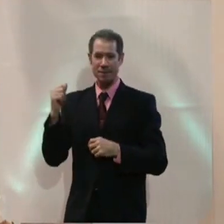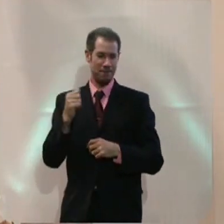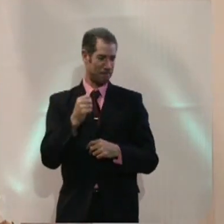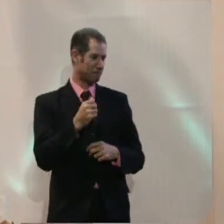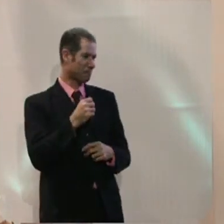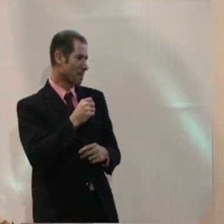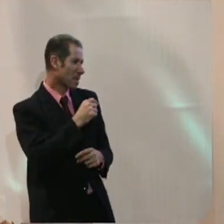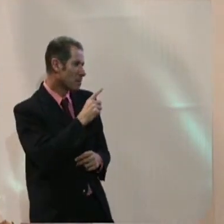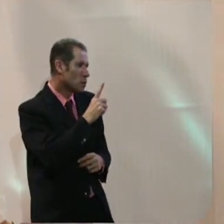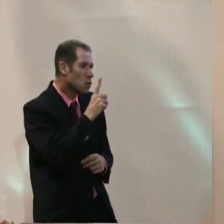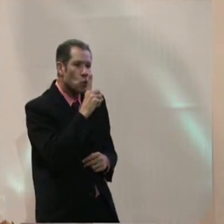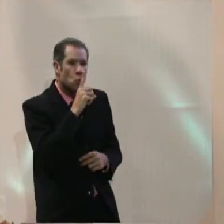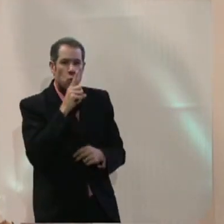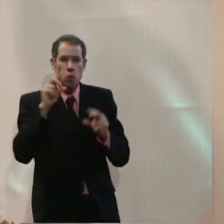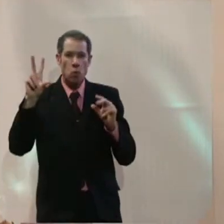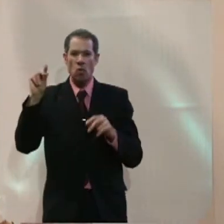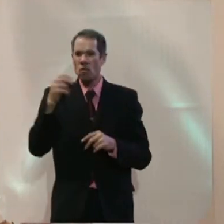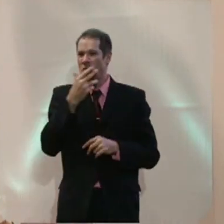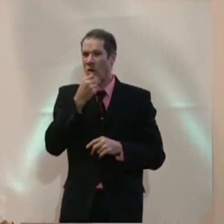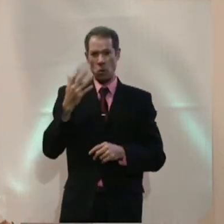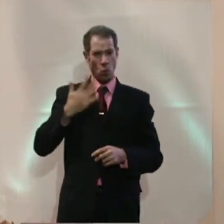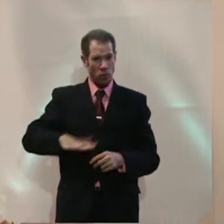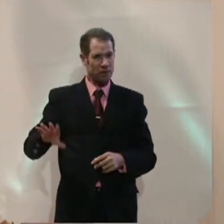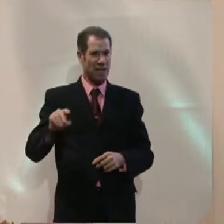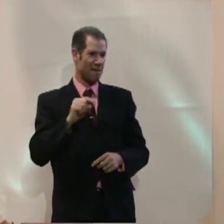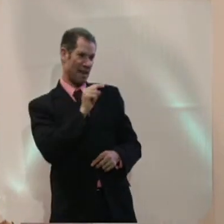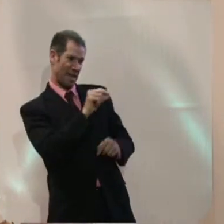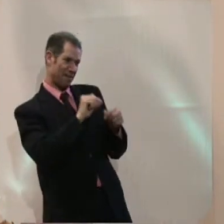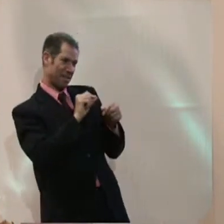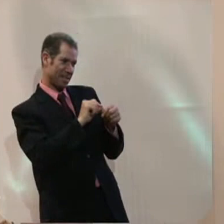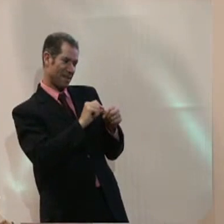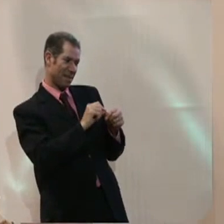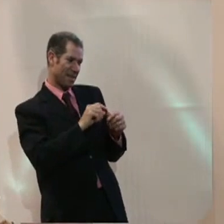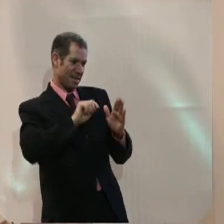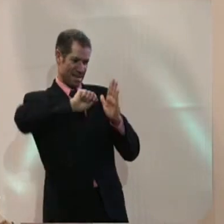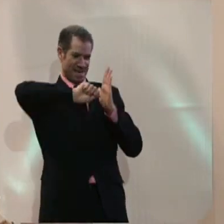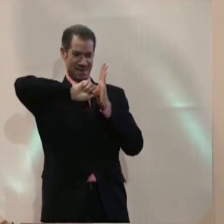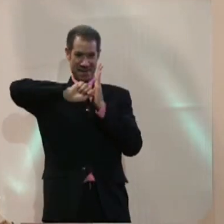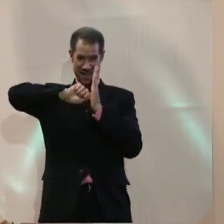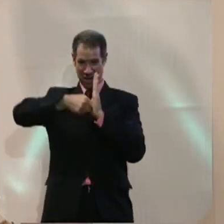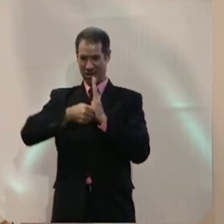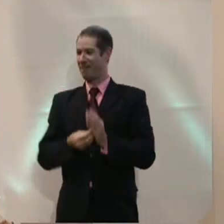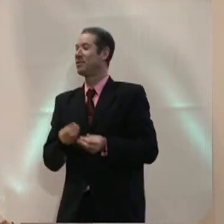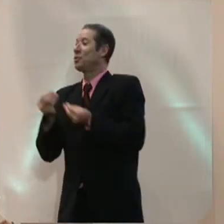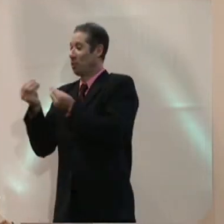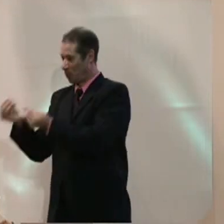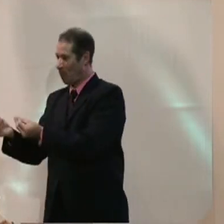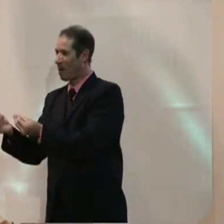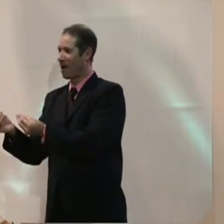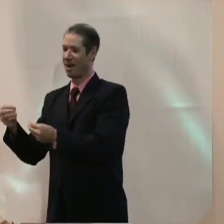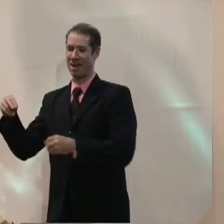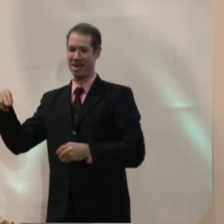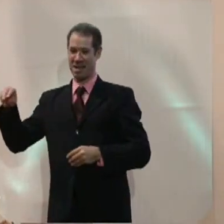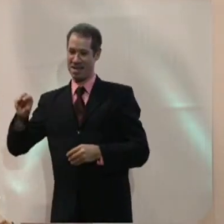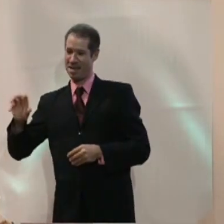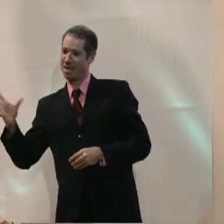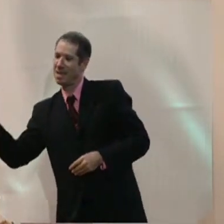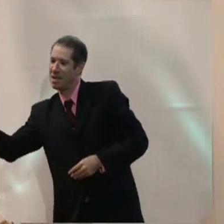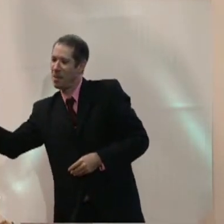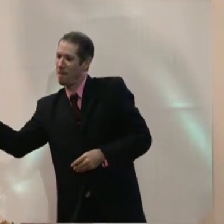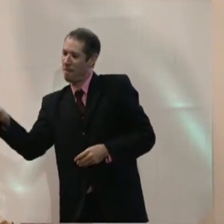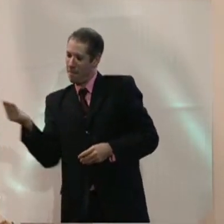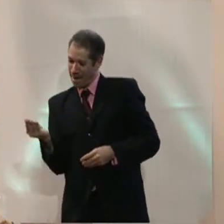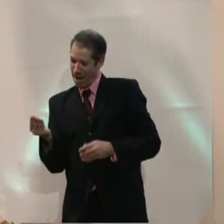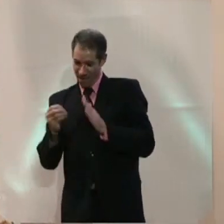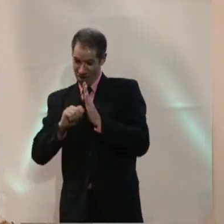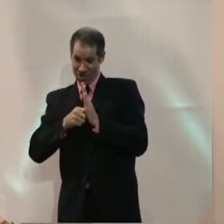para ninguém ouvir, porque o meu avô não gostava que ela fizesse isso, e me dava a chave do depósito. Então, quando eu pegava a chave do